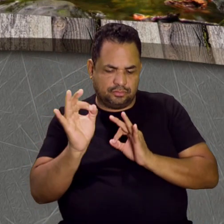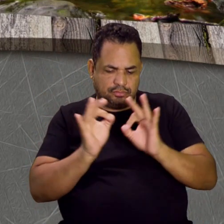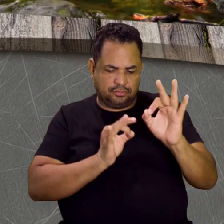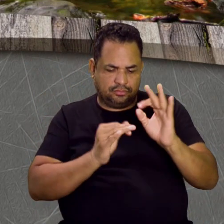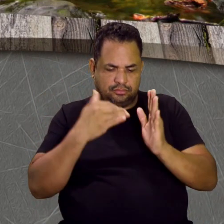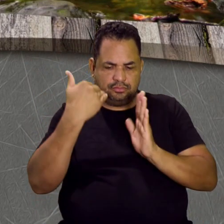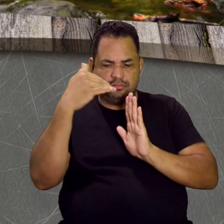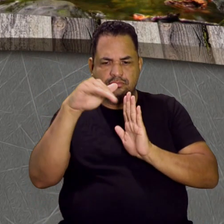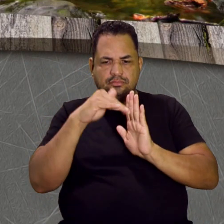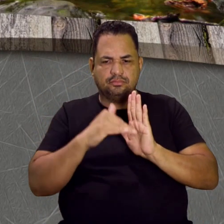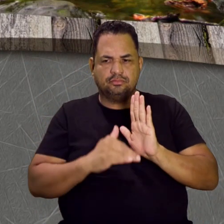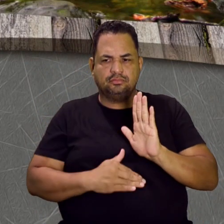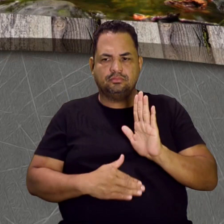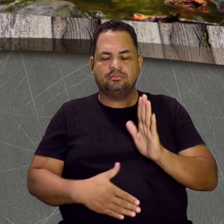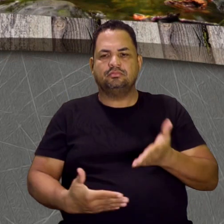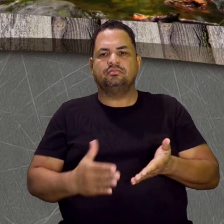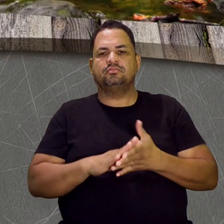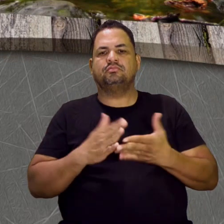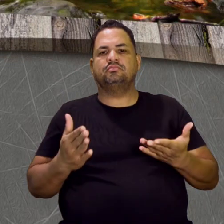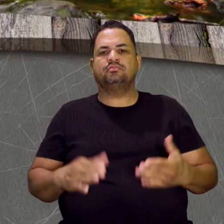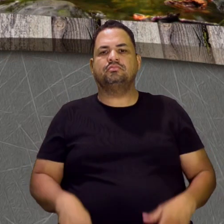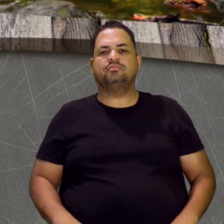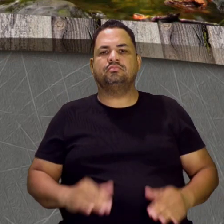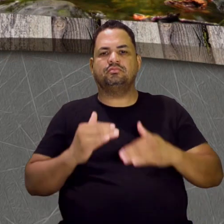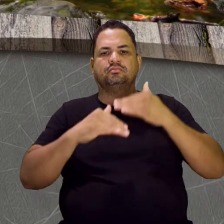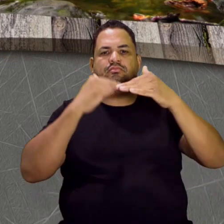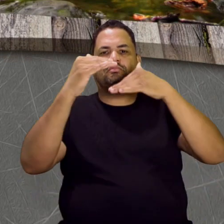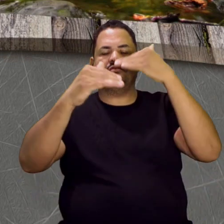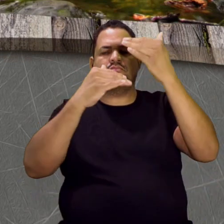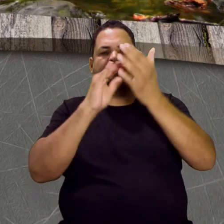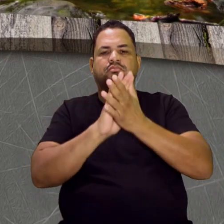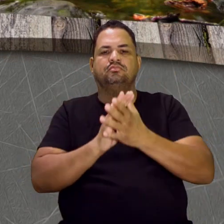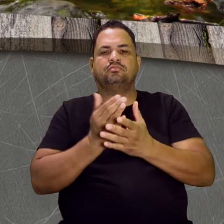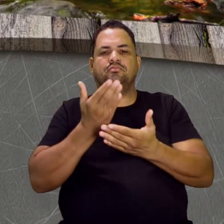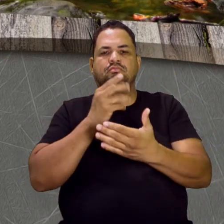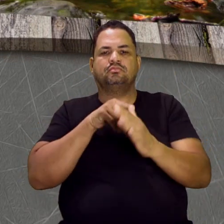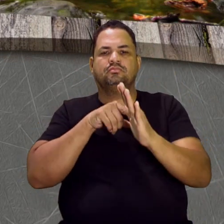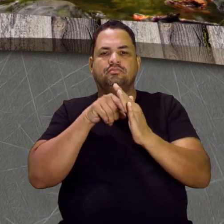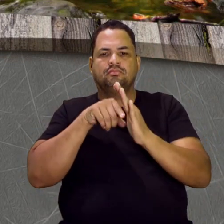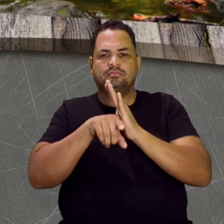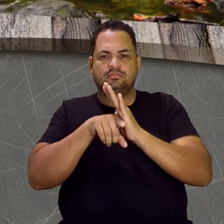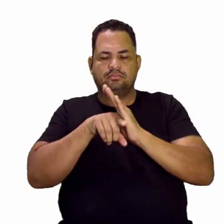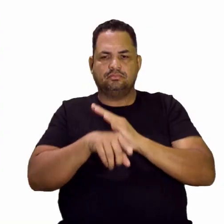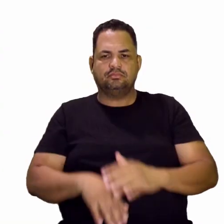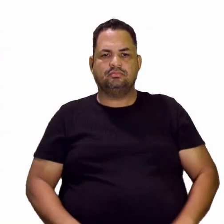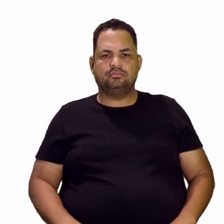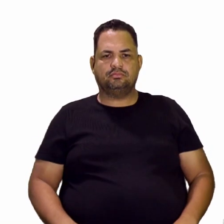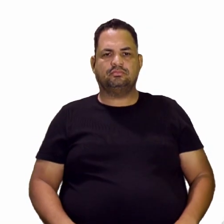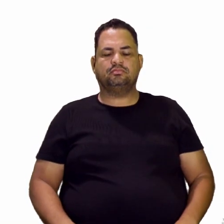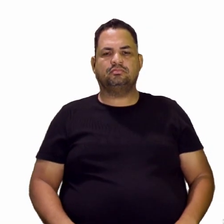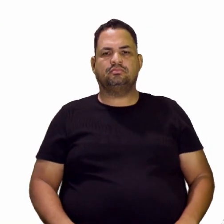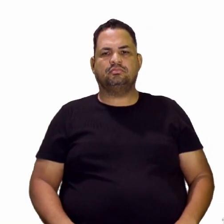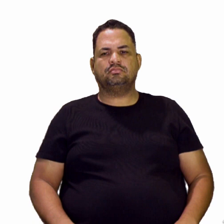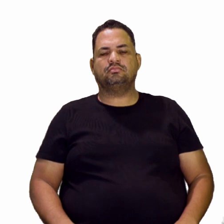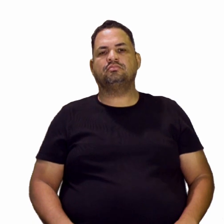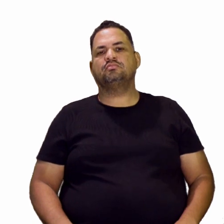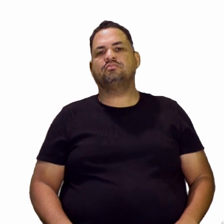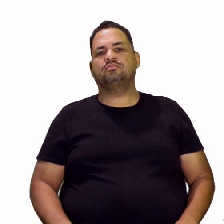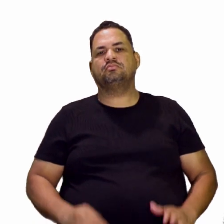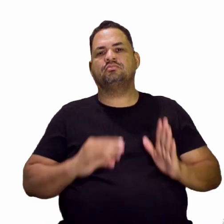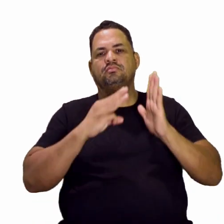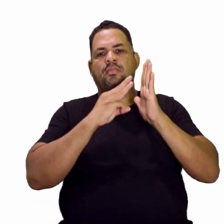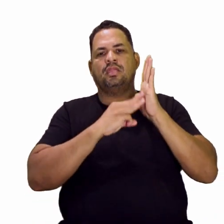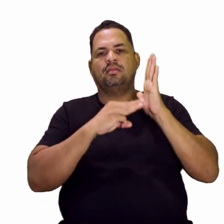protocolos oficiais para desenvolver determinado estudo, tá bom? Então vamos lá, joga na tela, por favor.